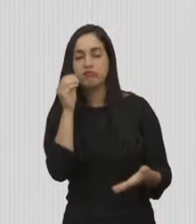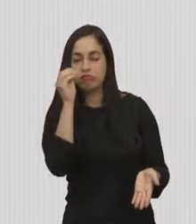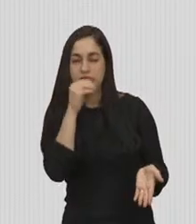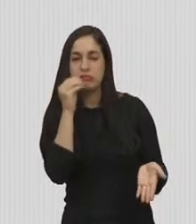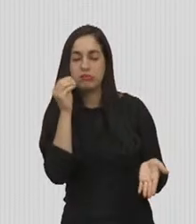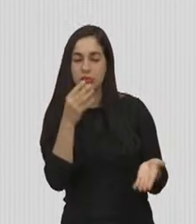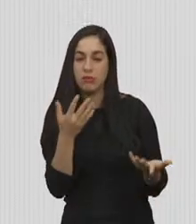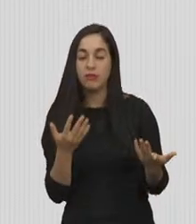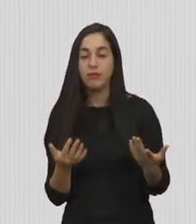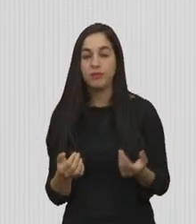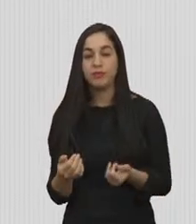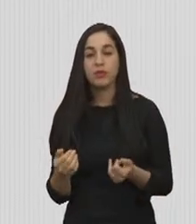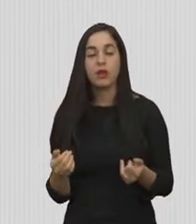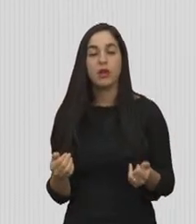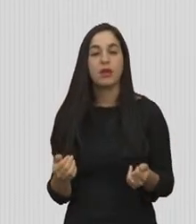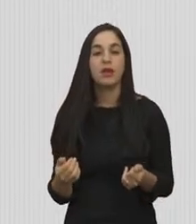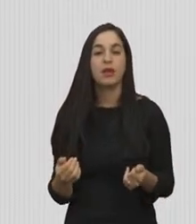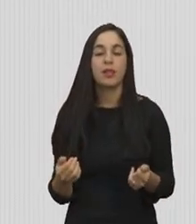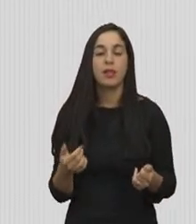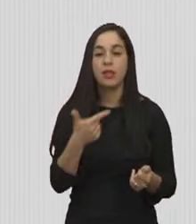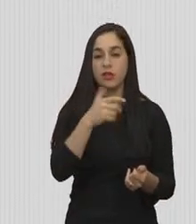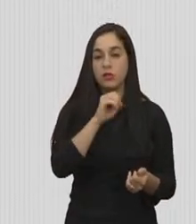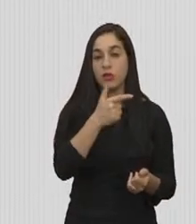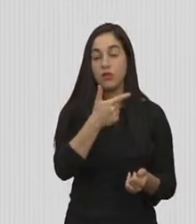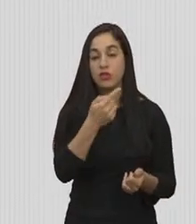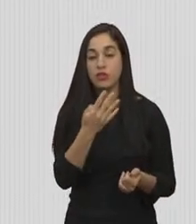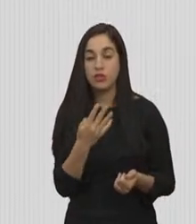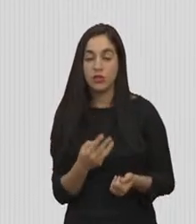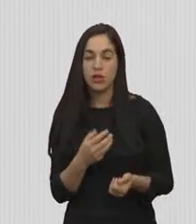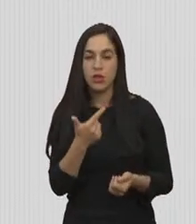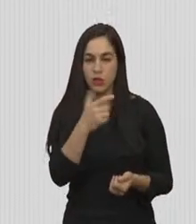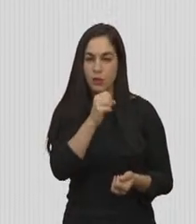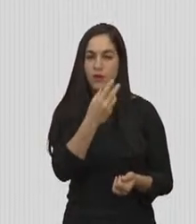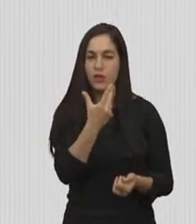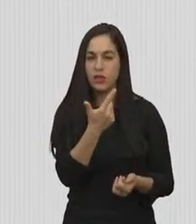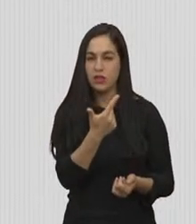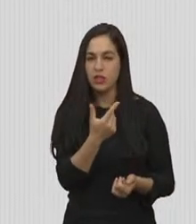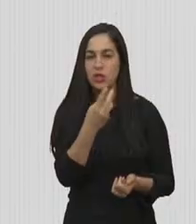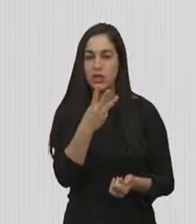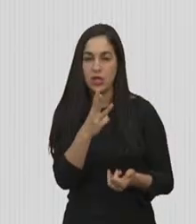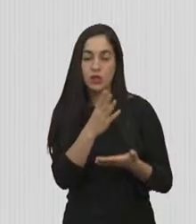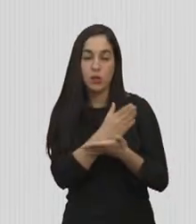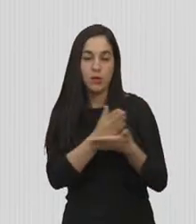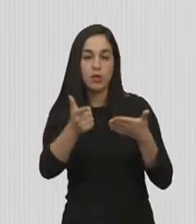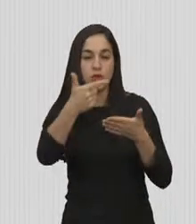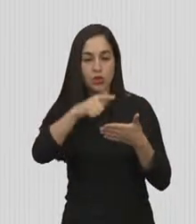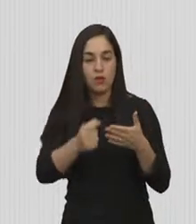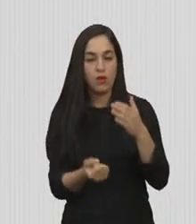de 2023 retomou um pouco essa criação dos campos.